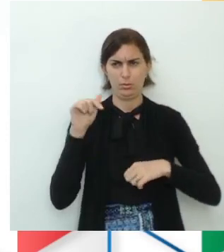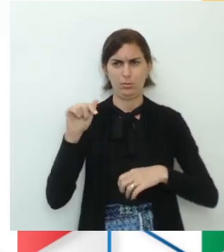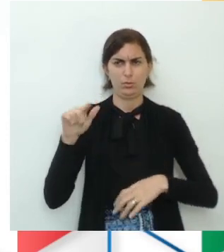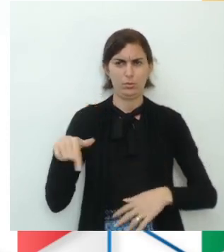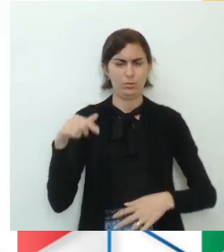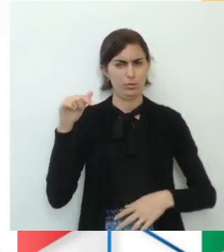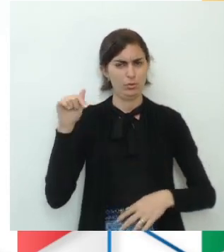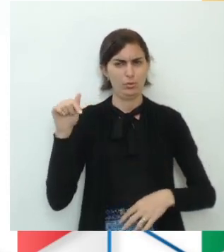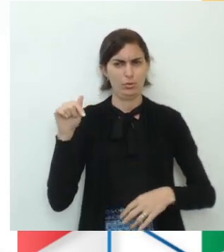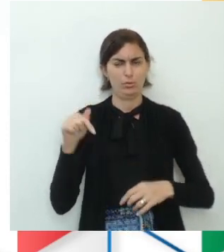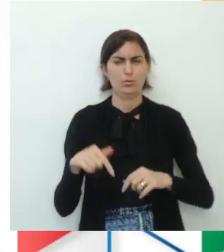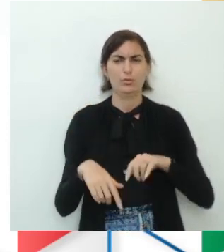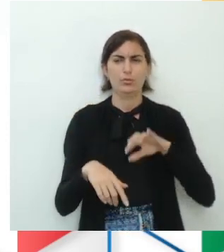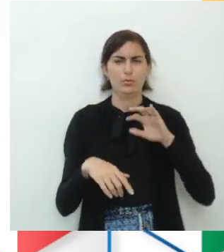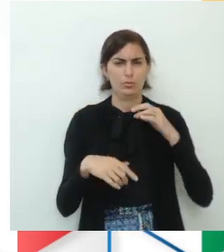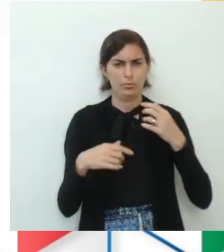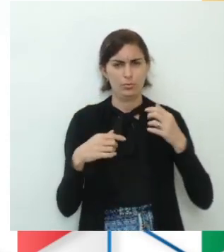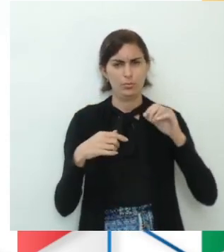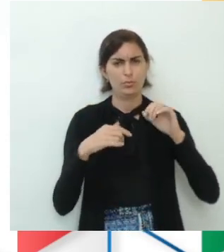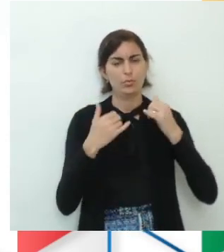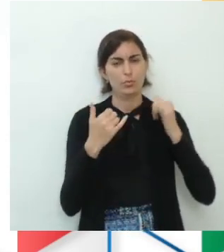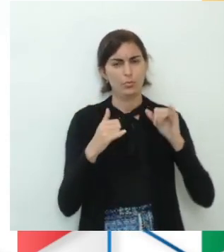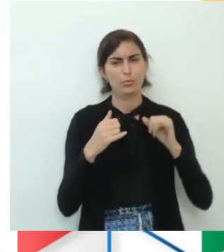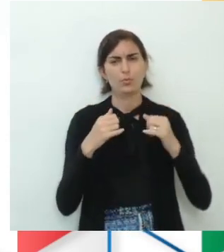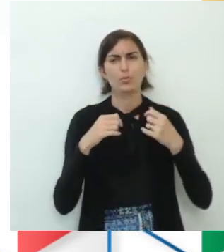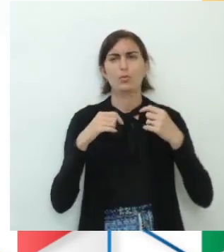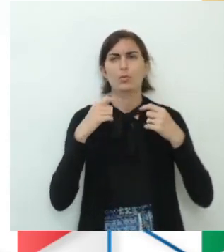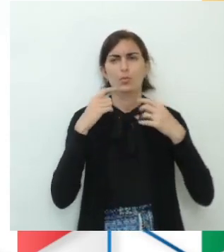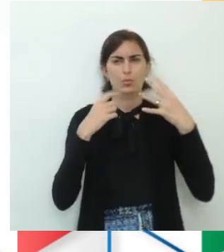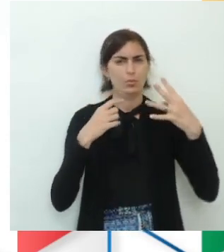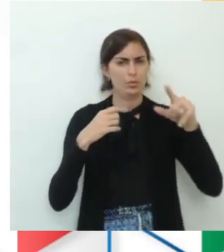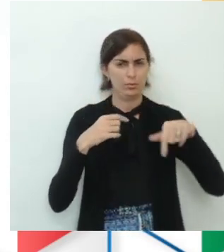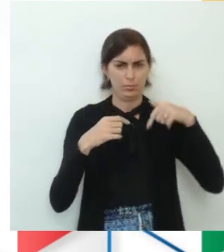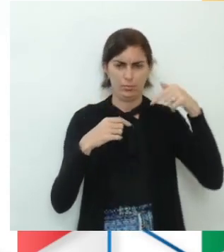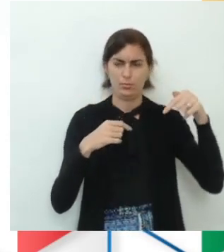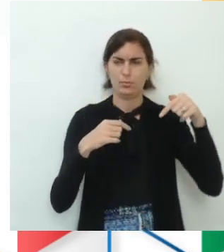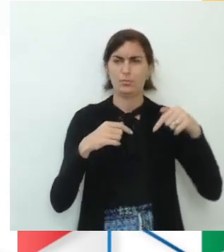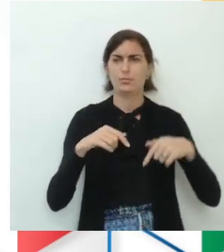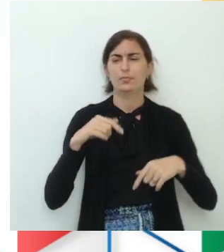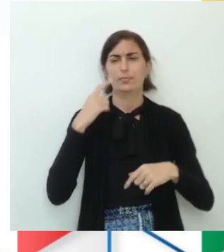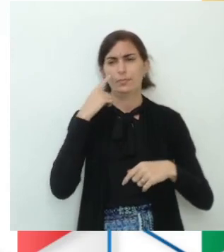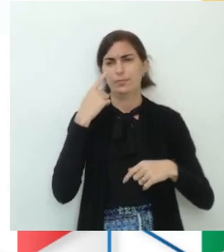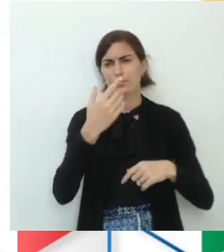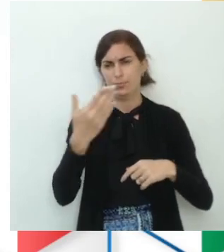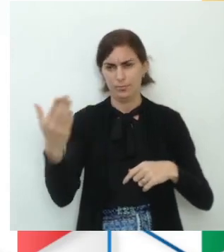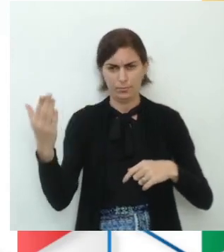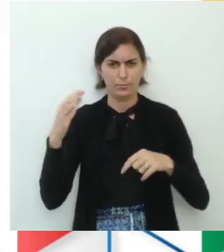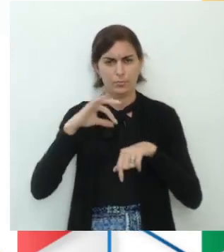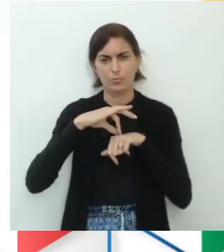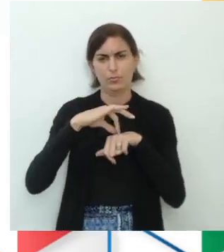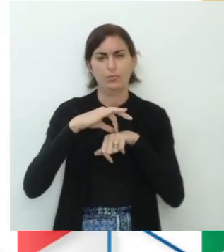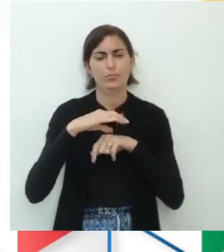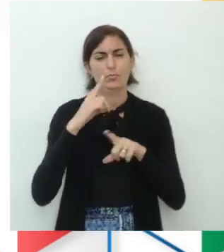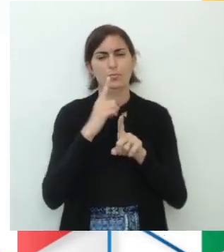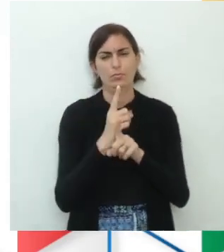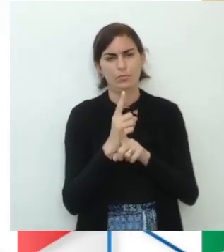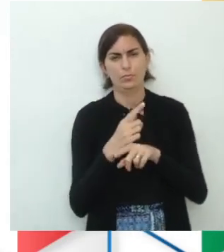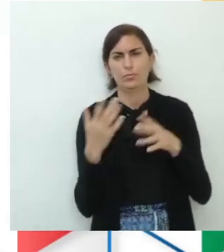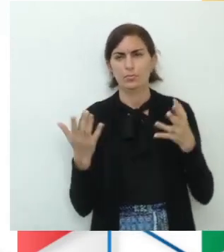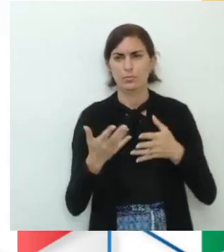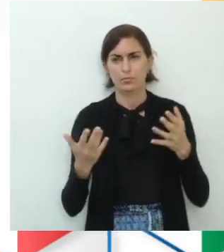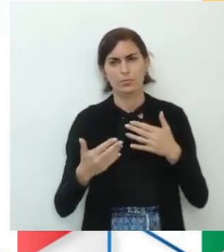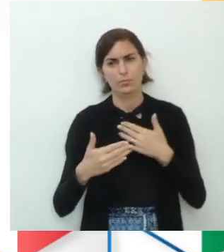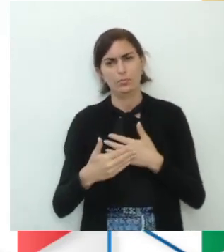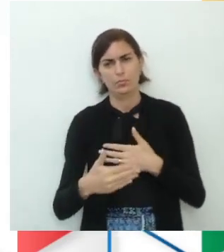para x, 7 para y, 4 para x, 7 para y na linha aí. Localizou os pontos, agora a gente